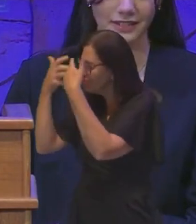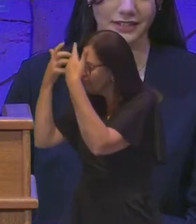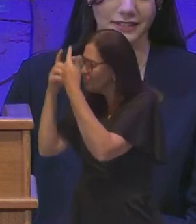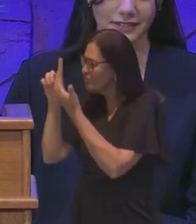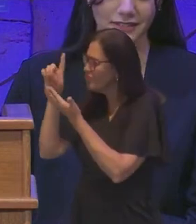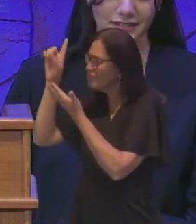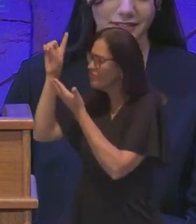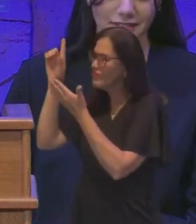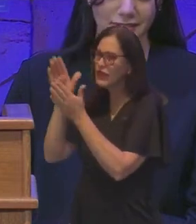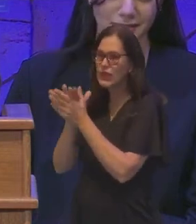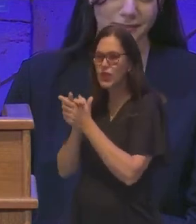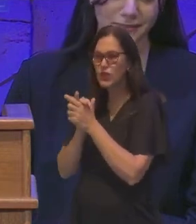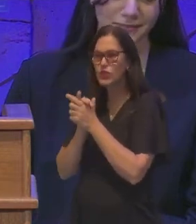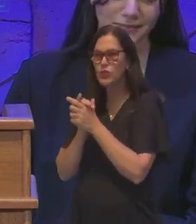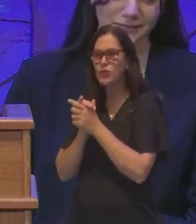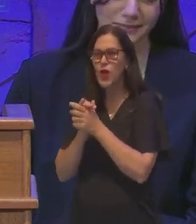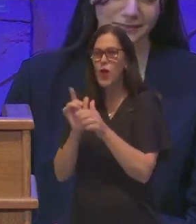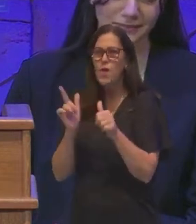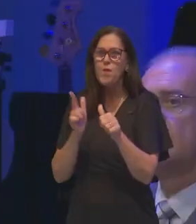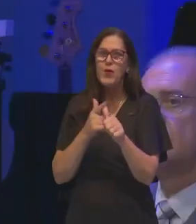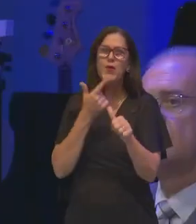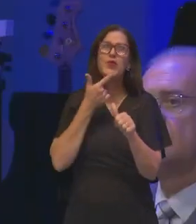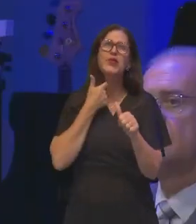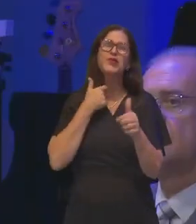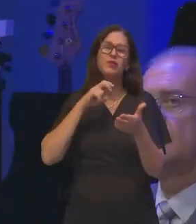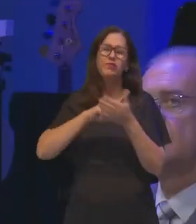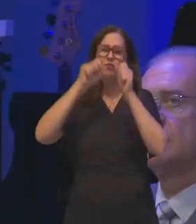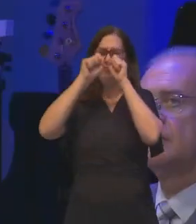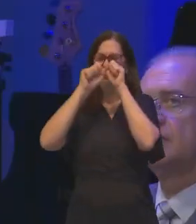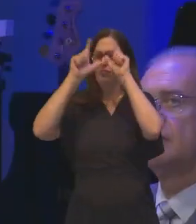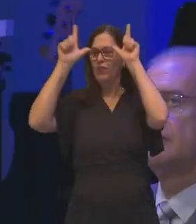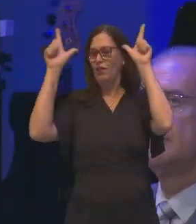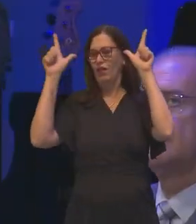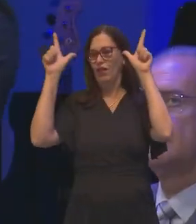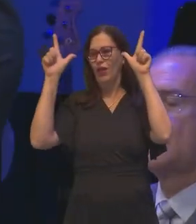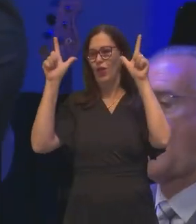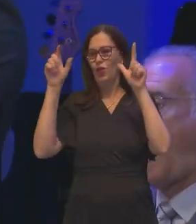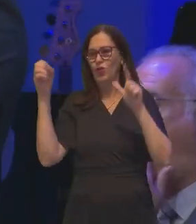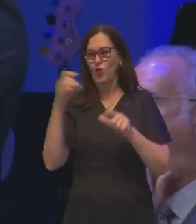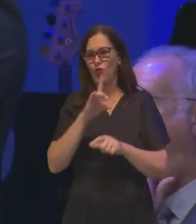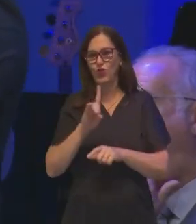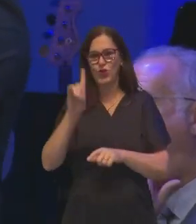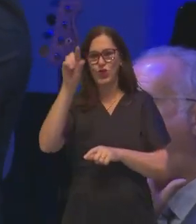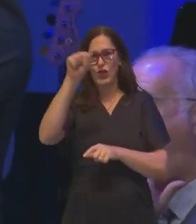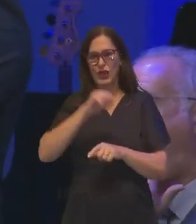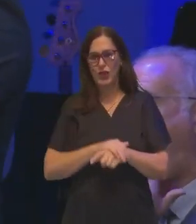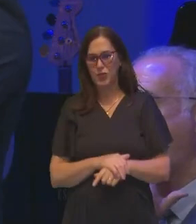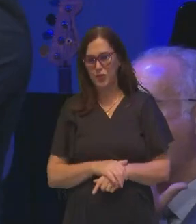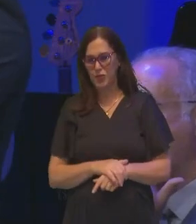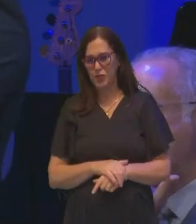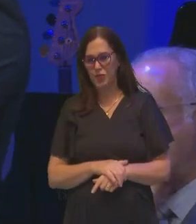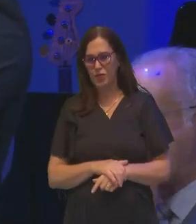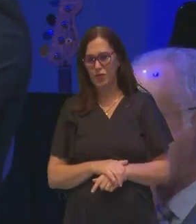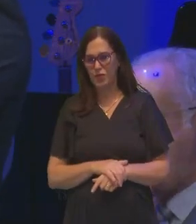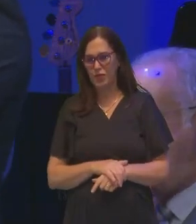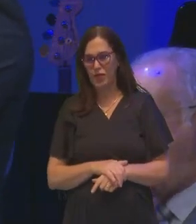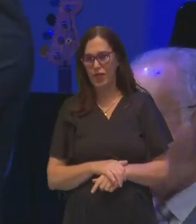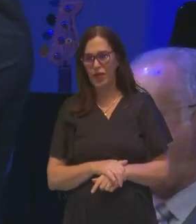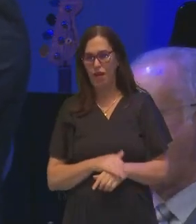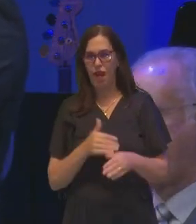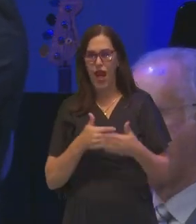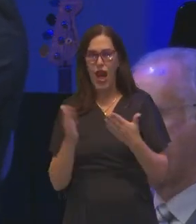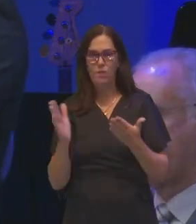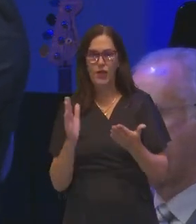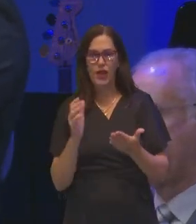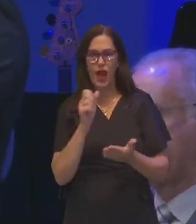Quantas vezes o nosso primeiro desejo pela manhã, ao despertarmos um novo dia, é abrir o nosso